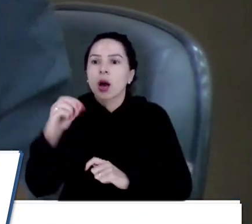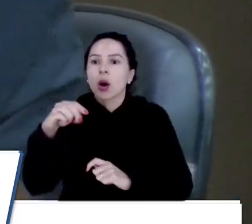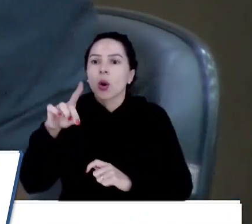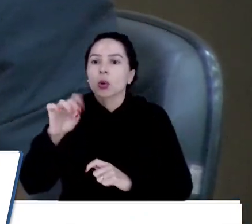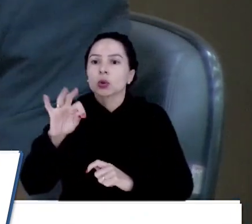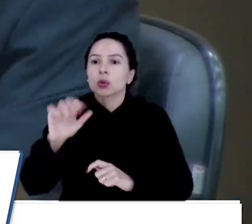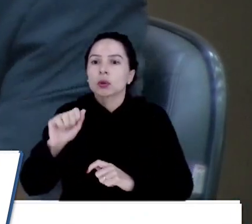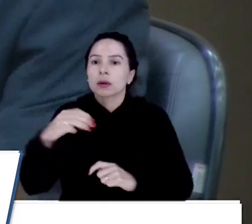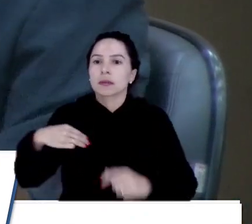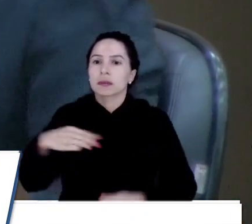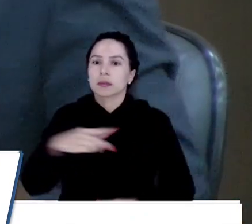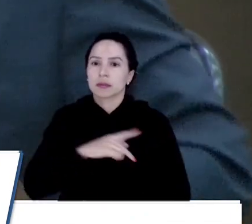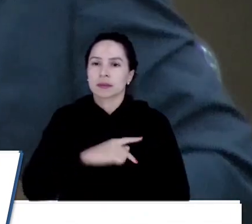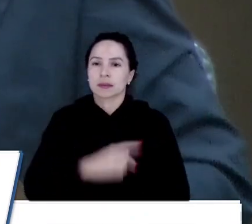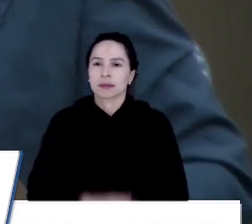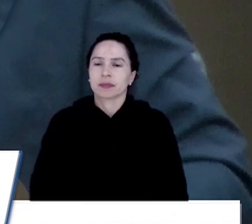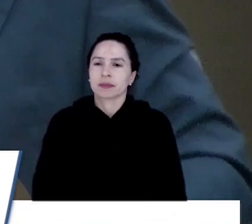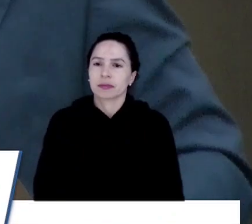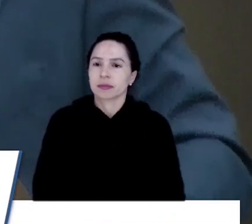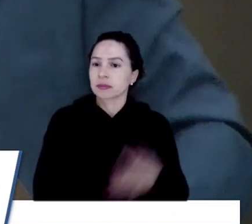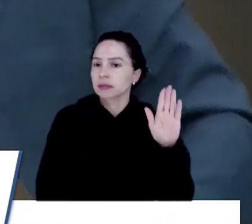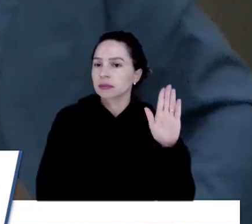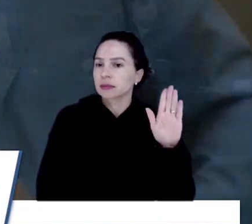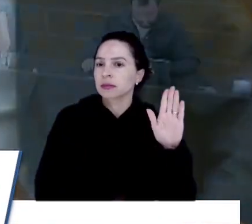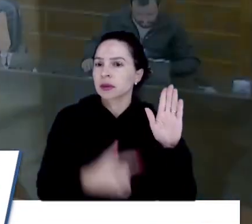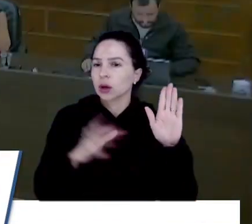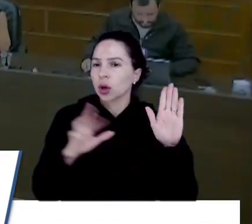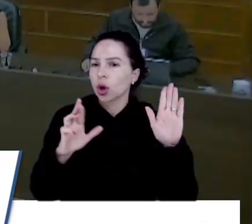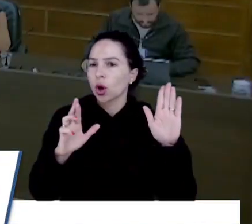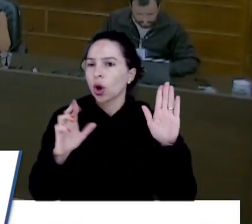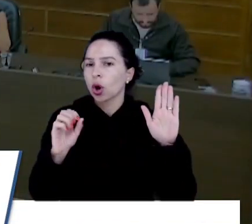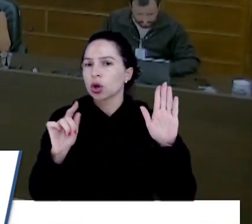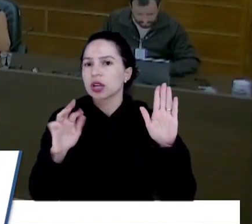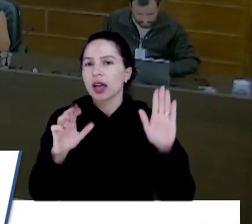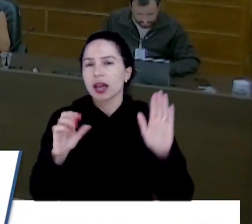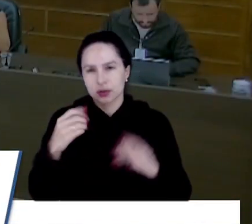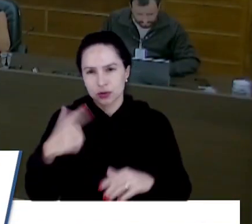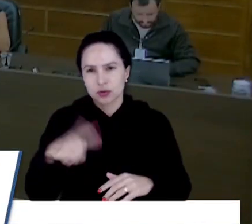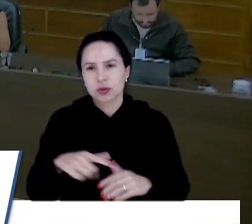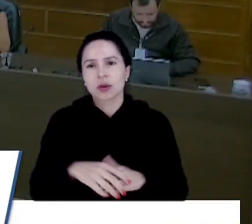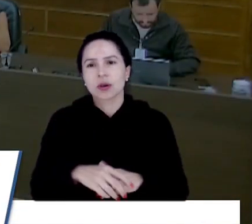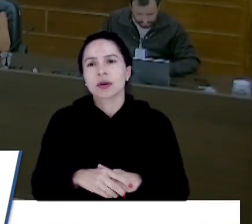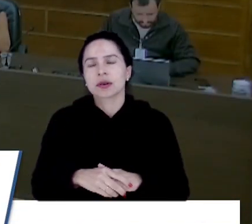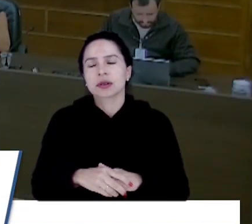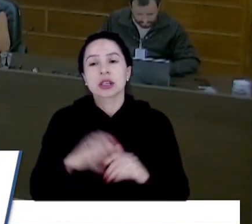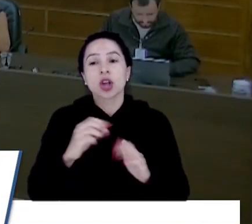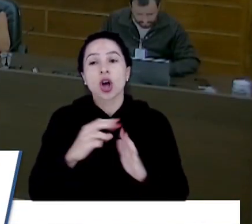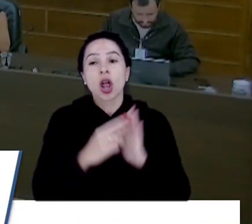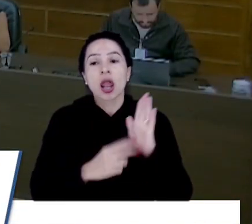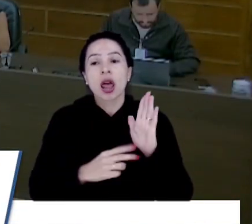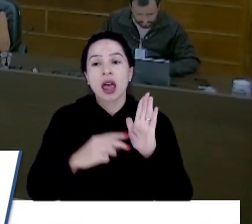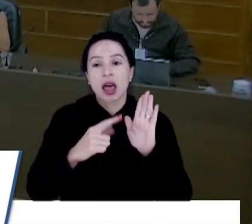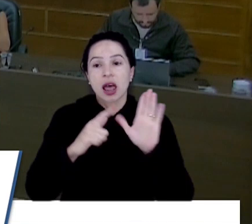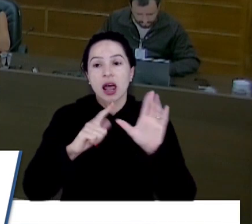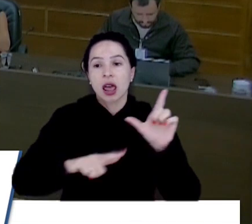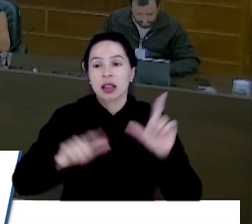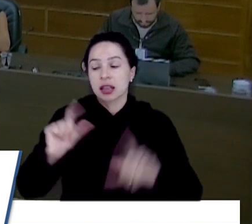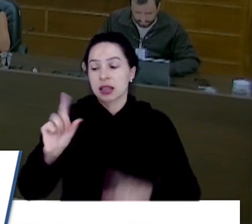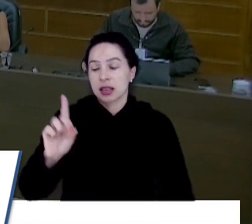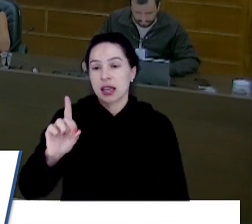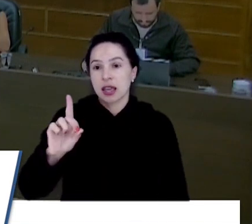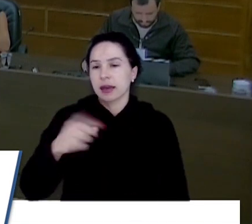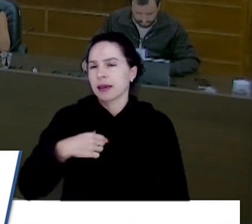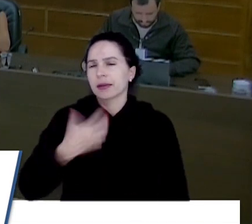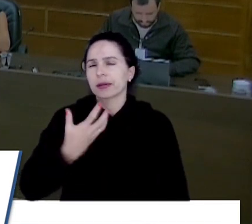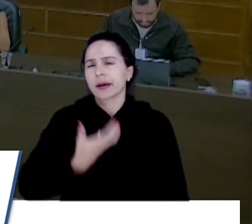Público. Ô Rogério, ó, de novo aqui. Pois não. Eu vou ler a letra D para você. Eu estou cansado